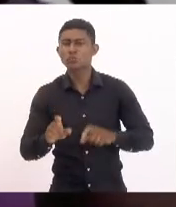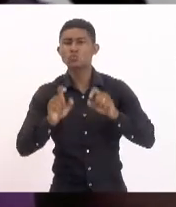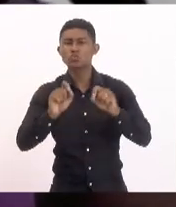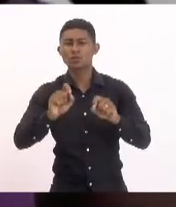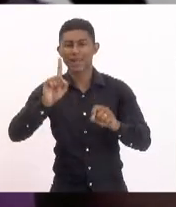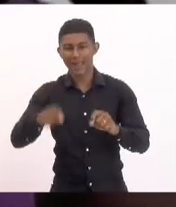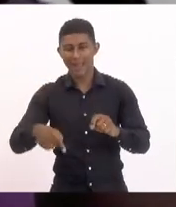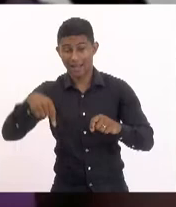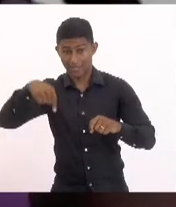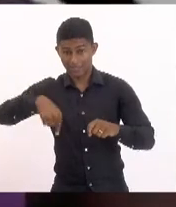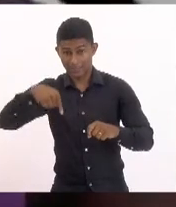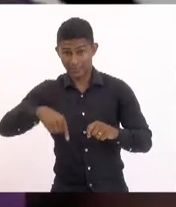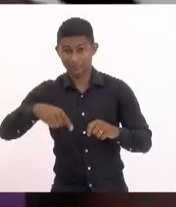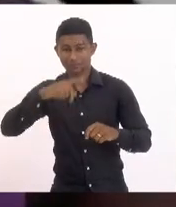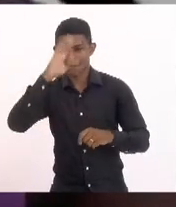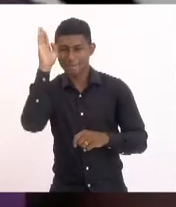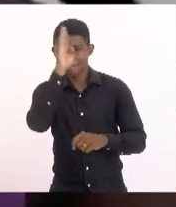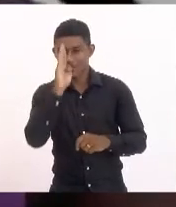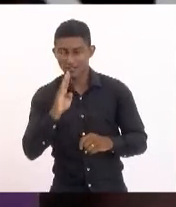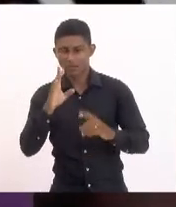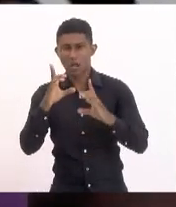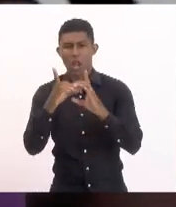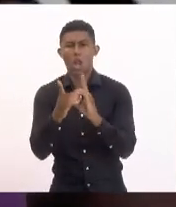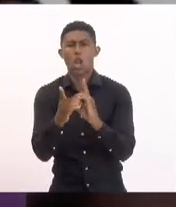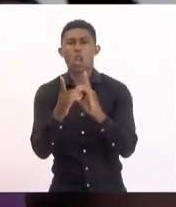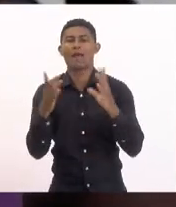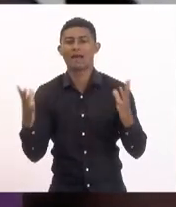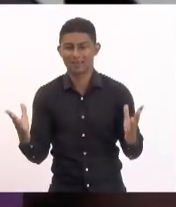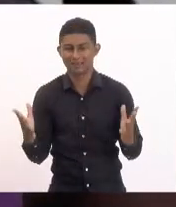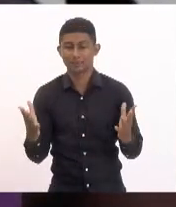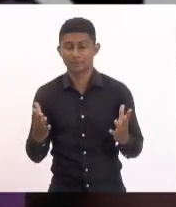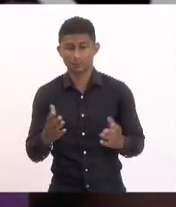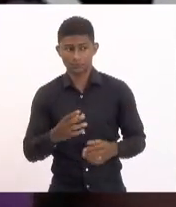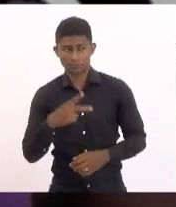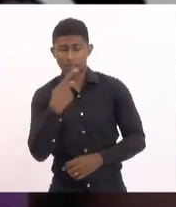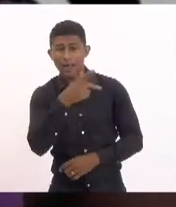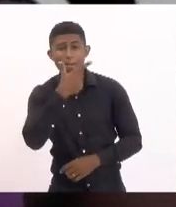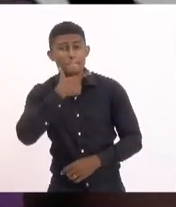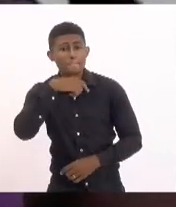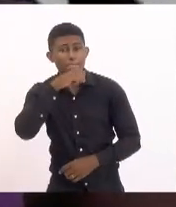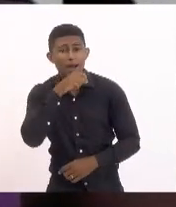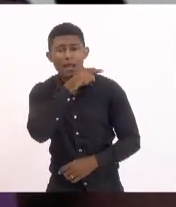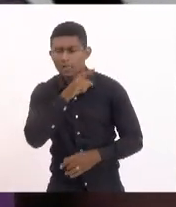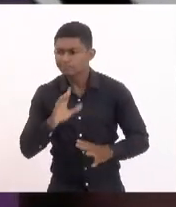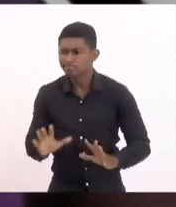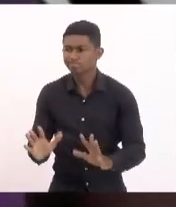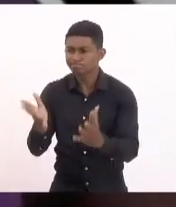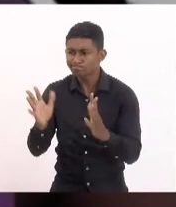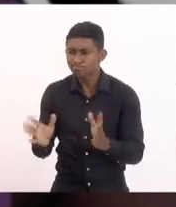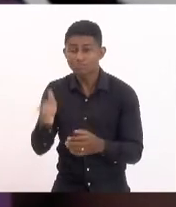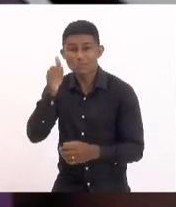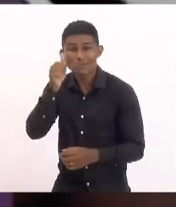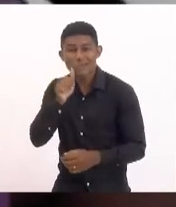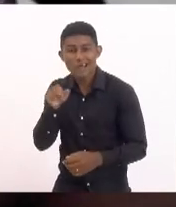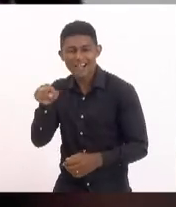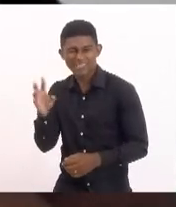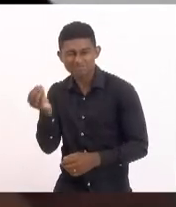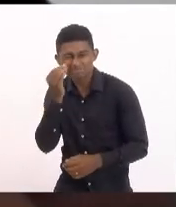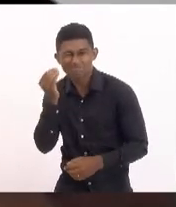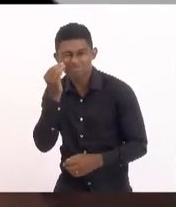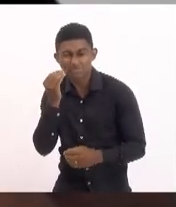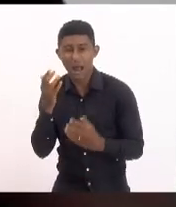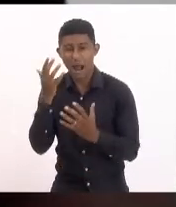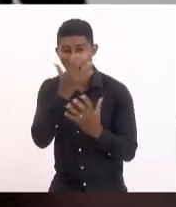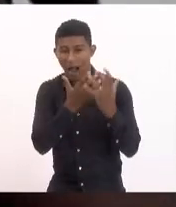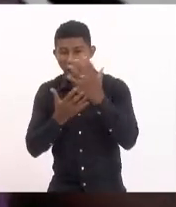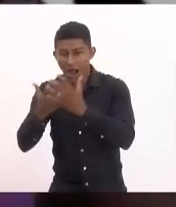desse país. O pai dela incentivava a que ela fosse cantora, que ela buscasse, né, esse lugar